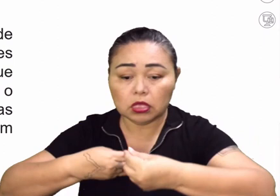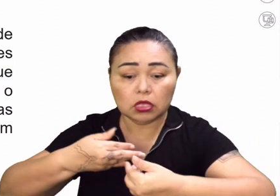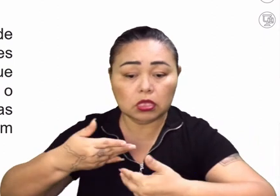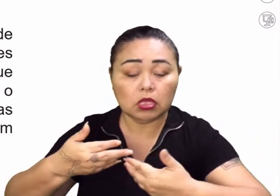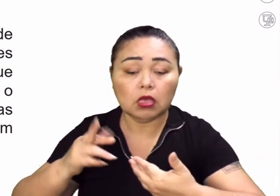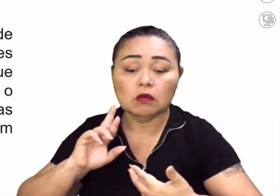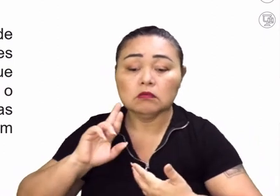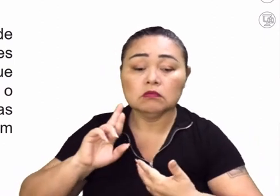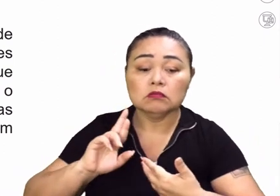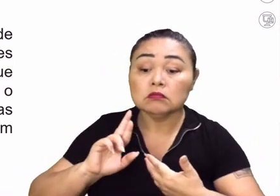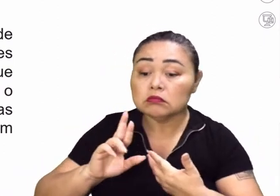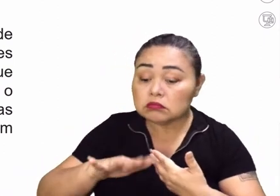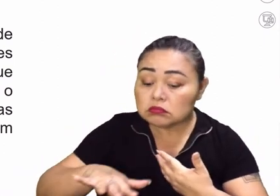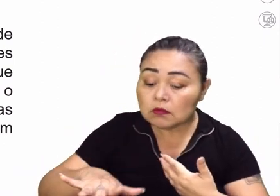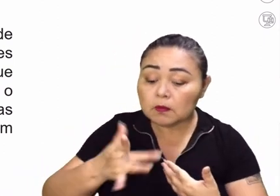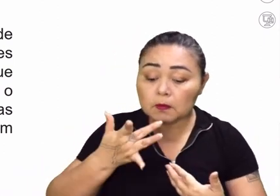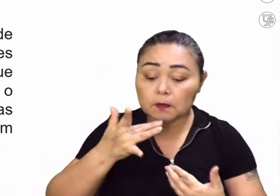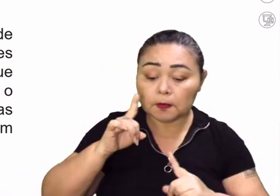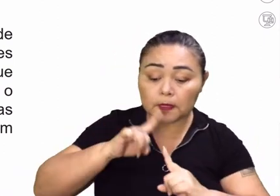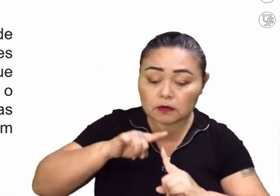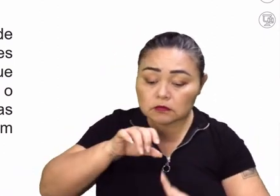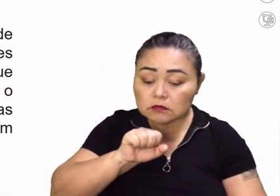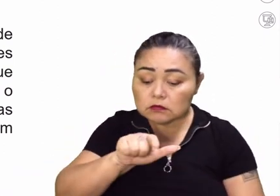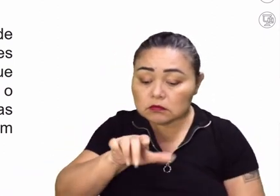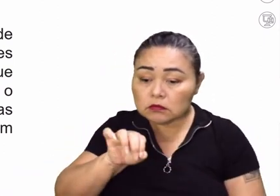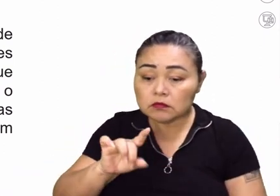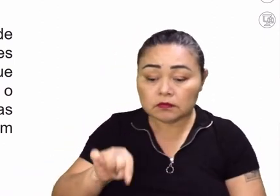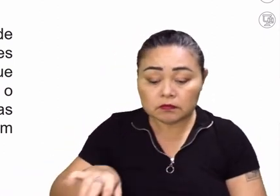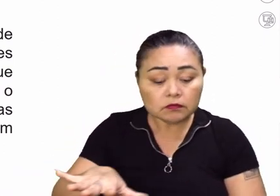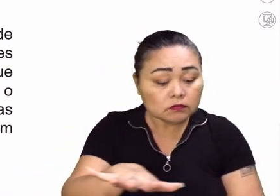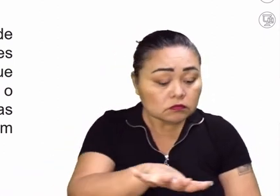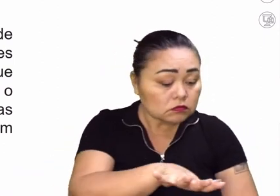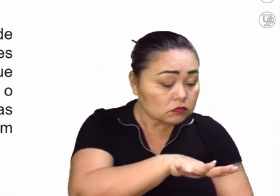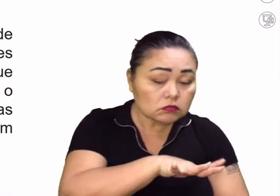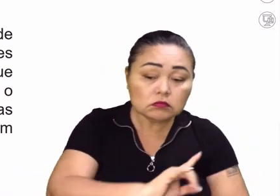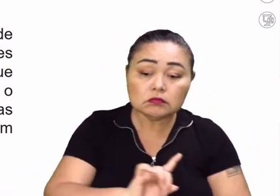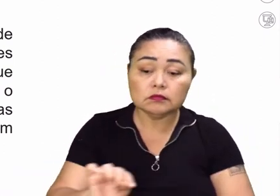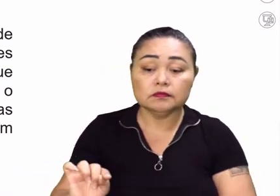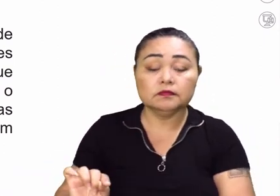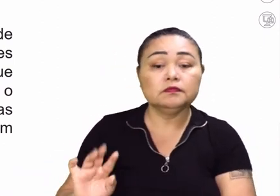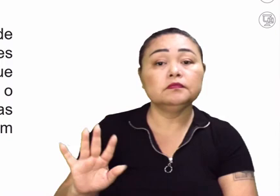resultando em um tipo de solo ou seja